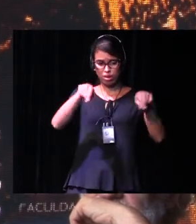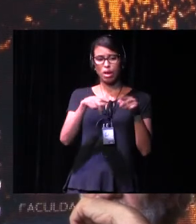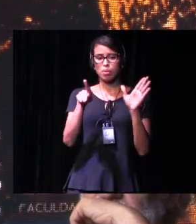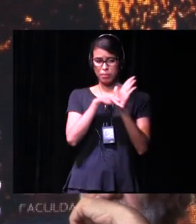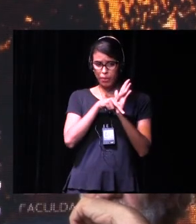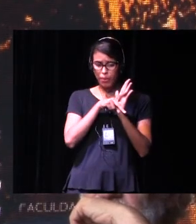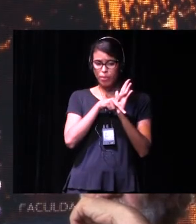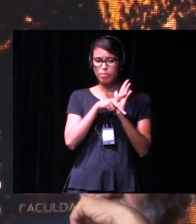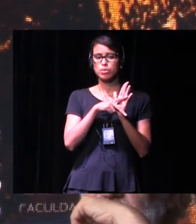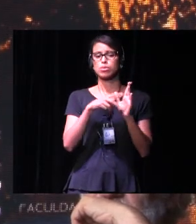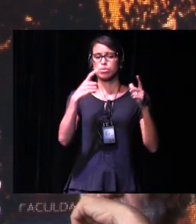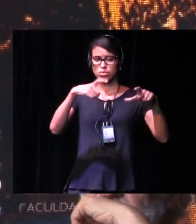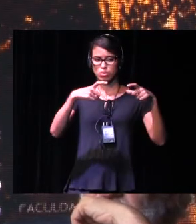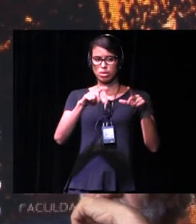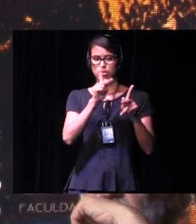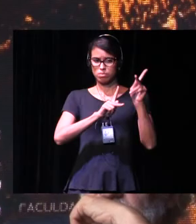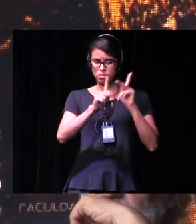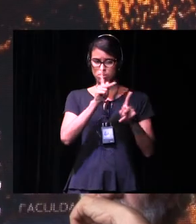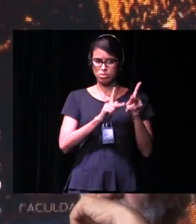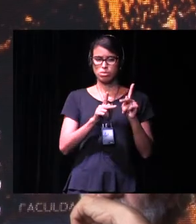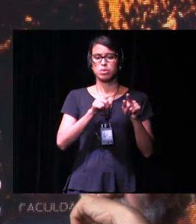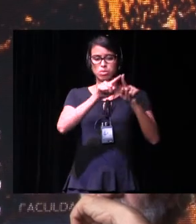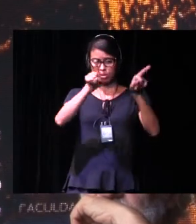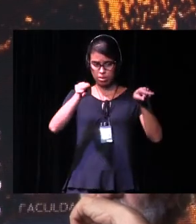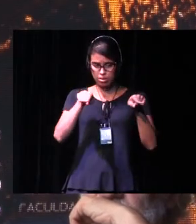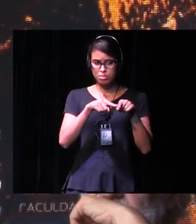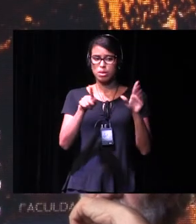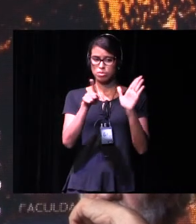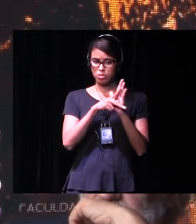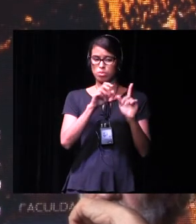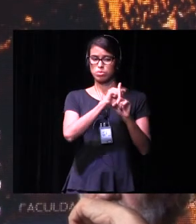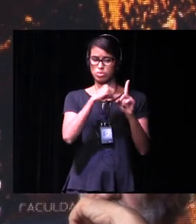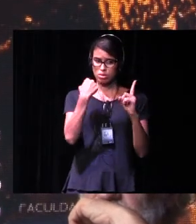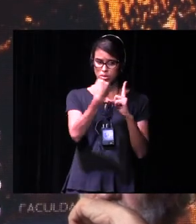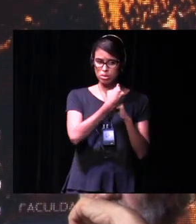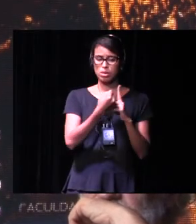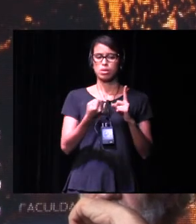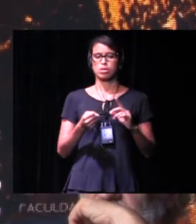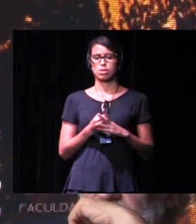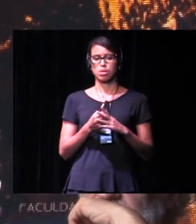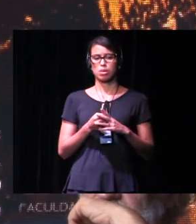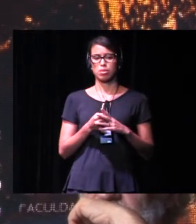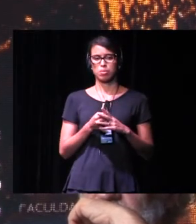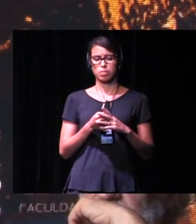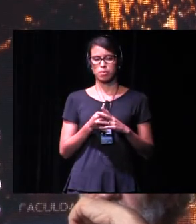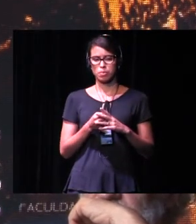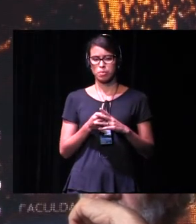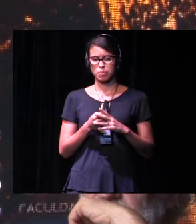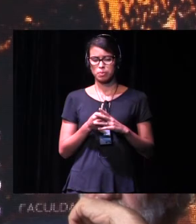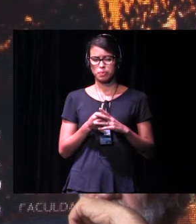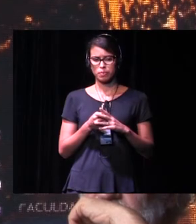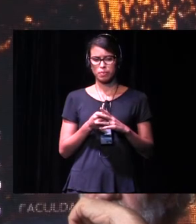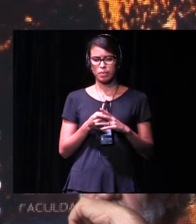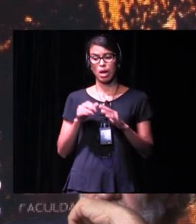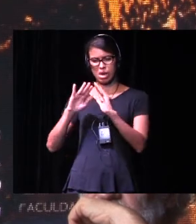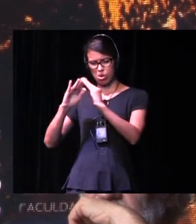Quando se decretaria pública, o espaço cívico é da totalidade da cidadania ou da totalidade do território.